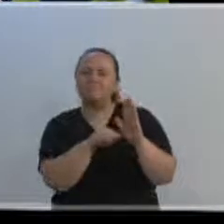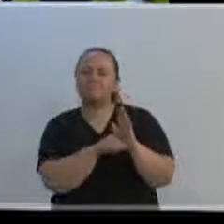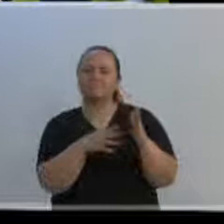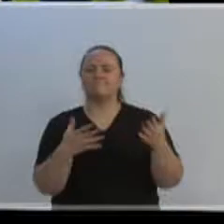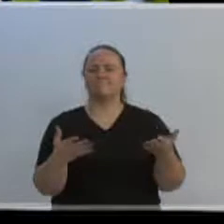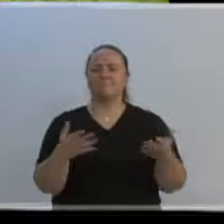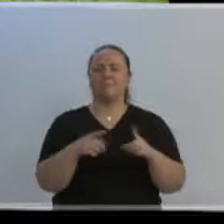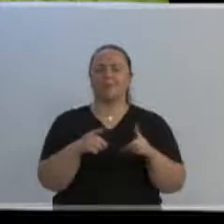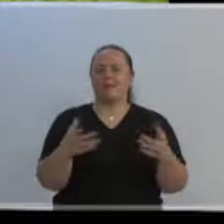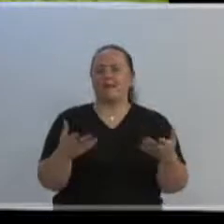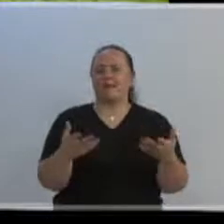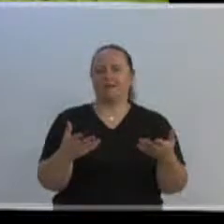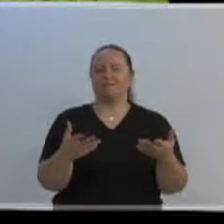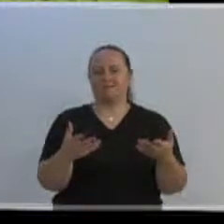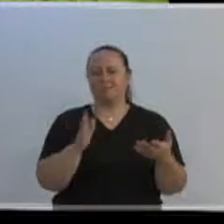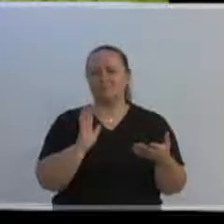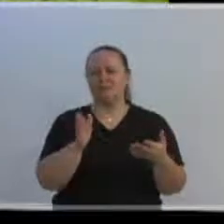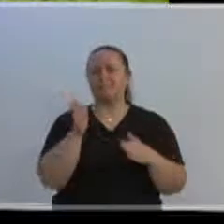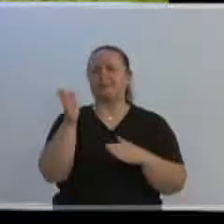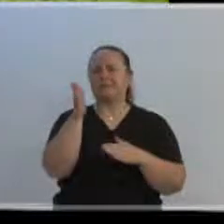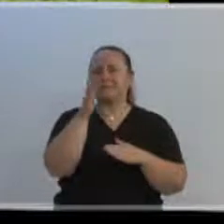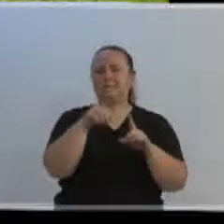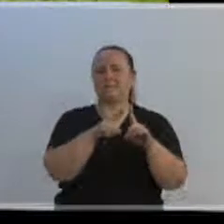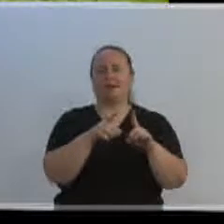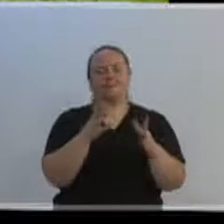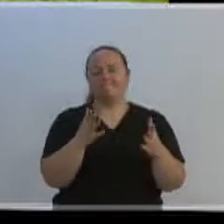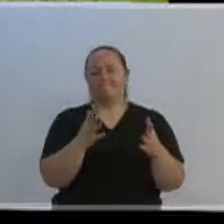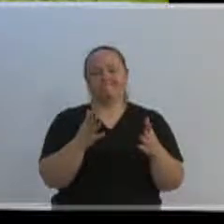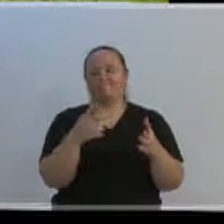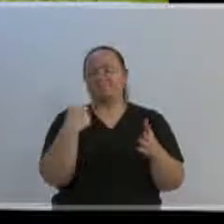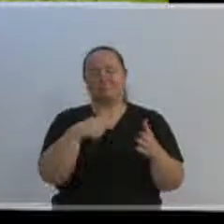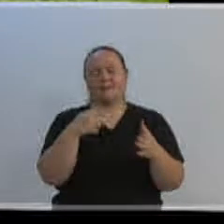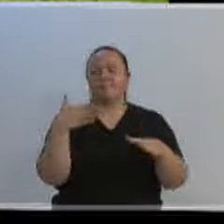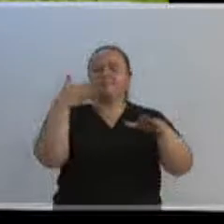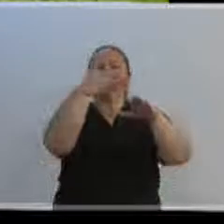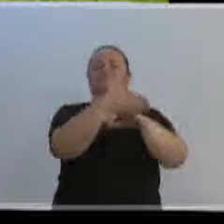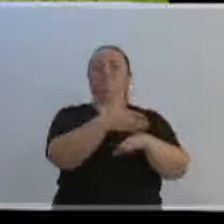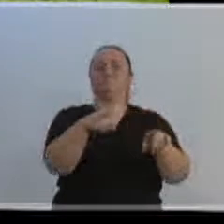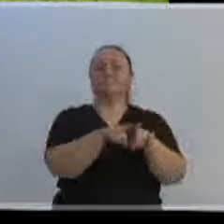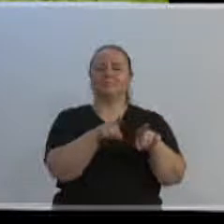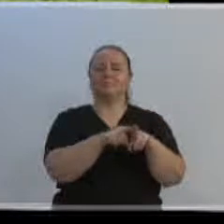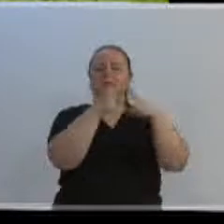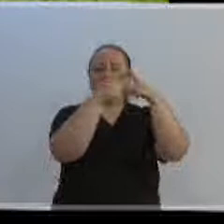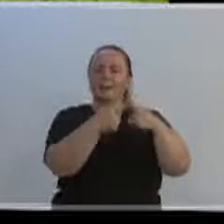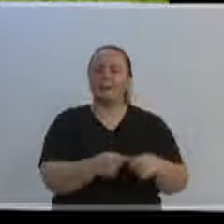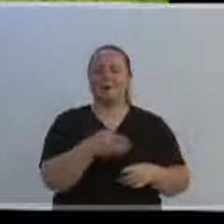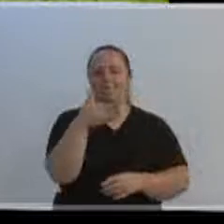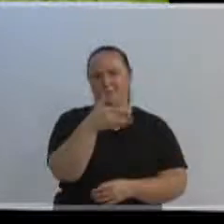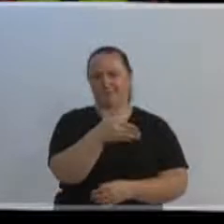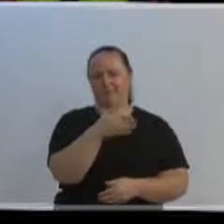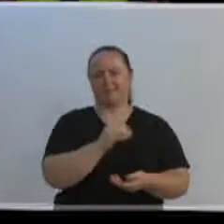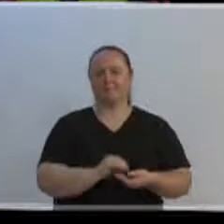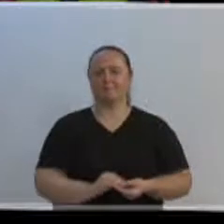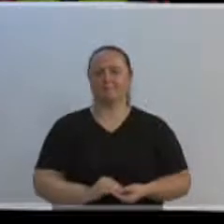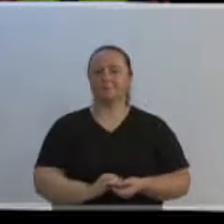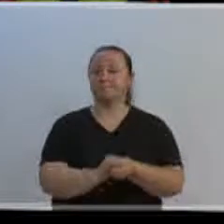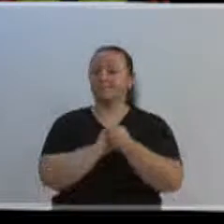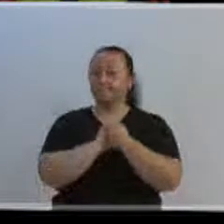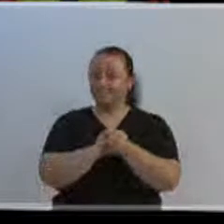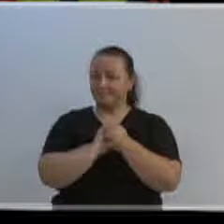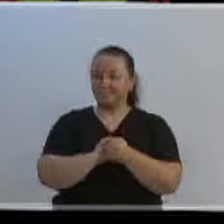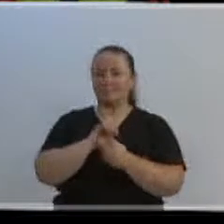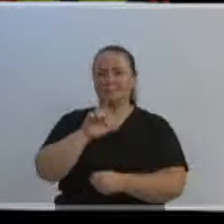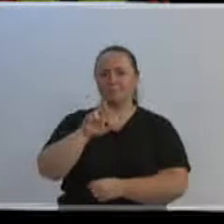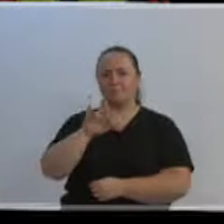não podemos deixar de incluir nós fazendo este compromisso também para a liga parabenizando o luís que é o presidente